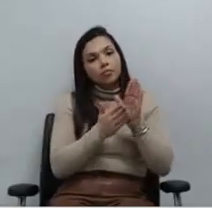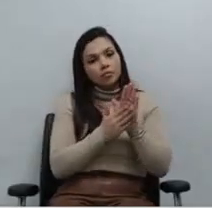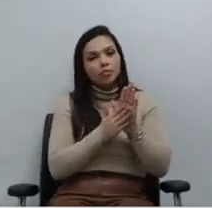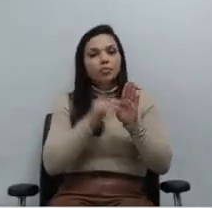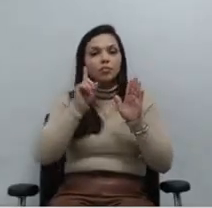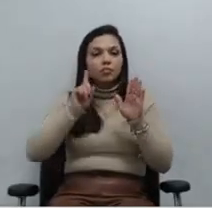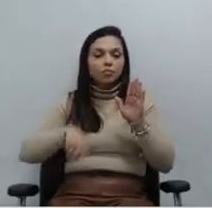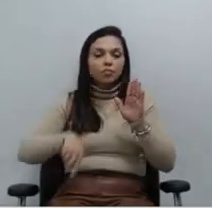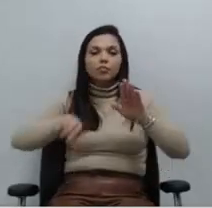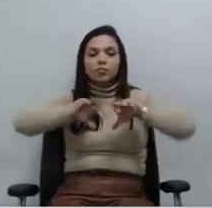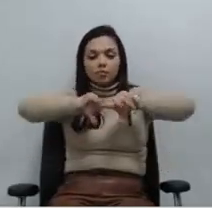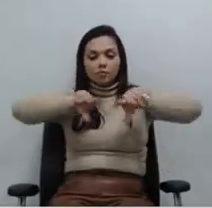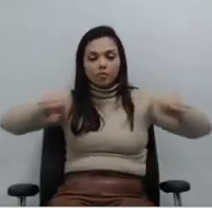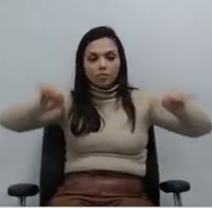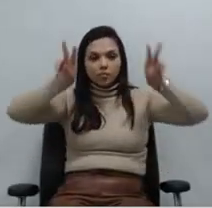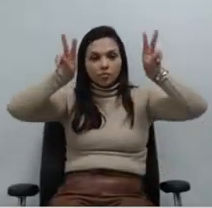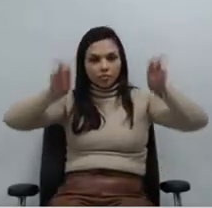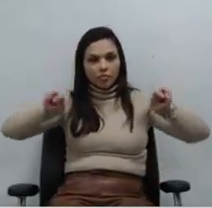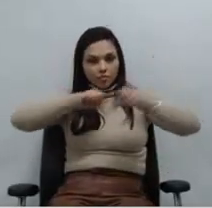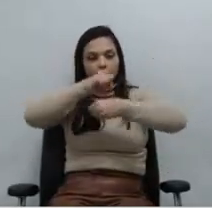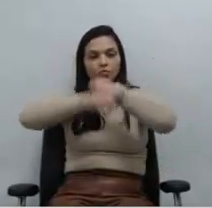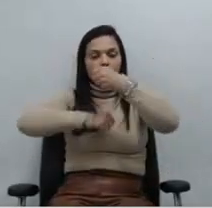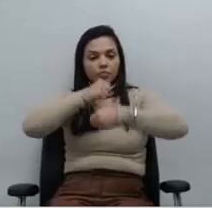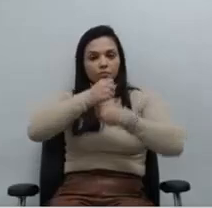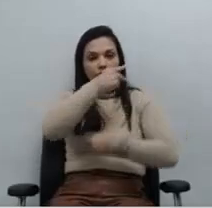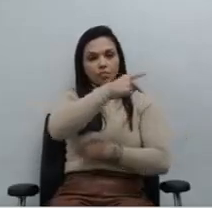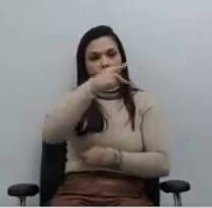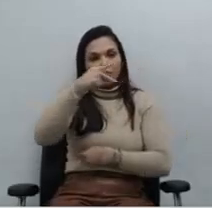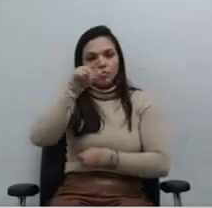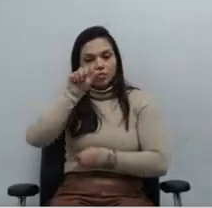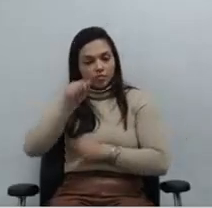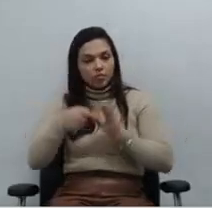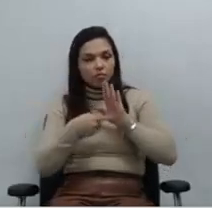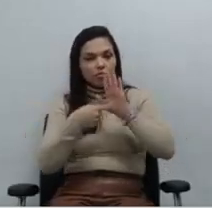Plurianual 2024-2027, o PPA, ressaltando que serão